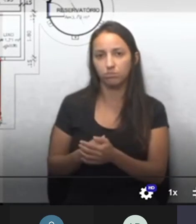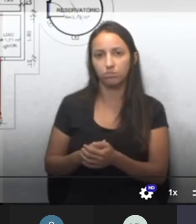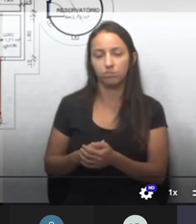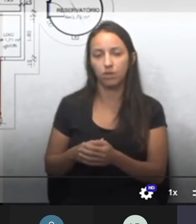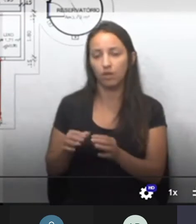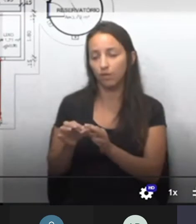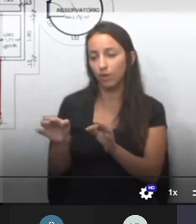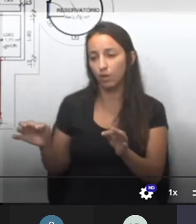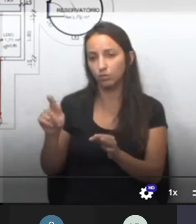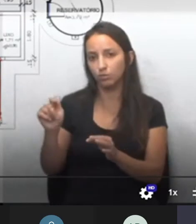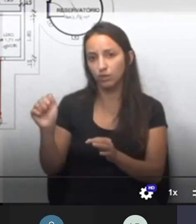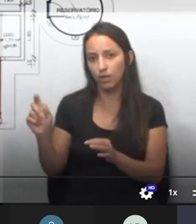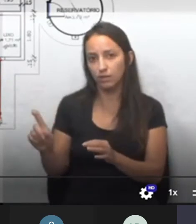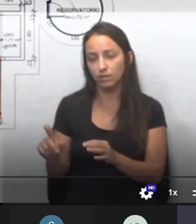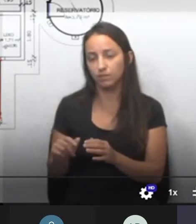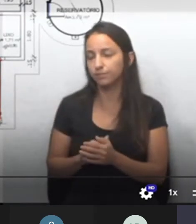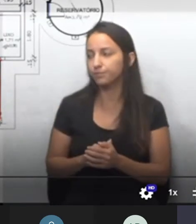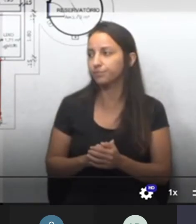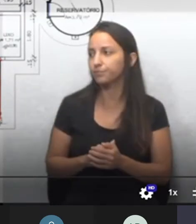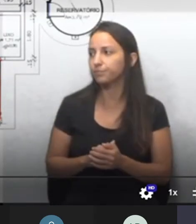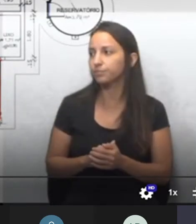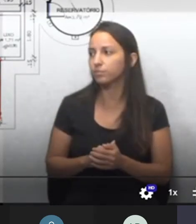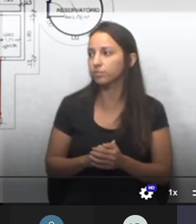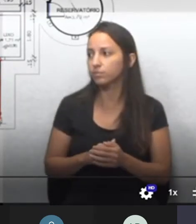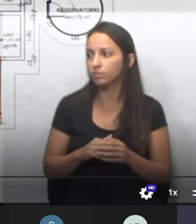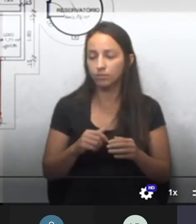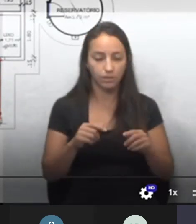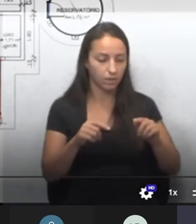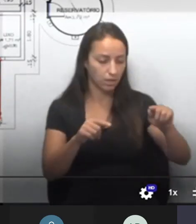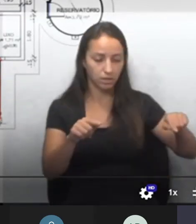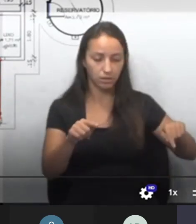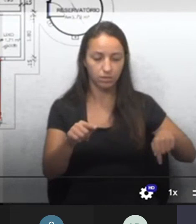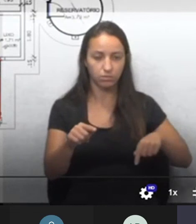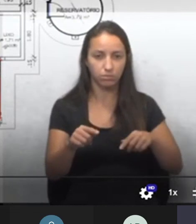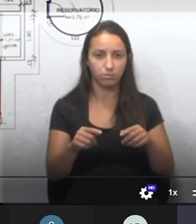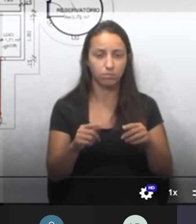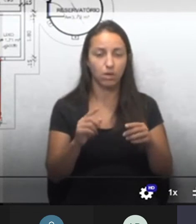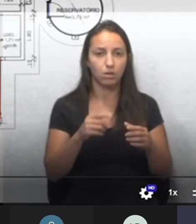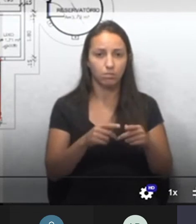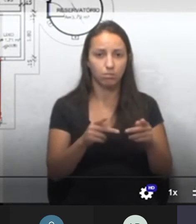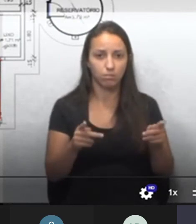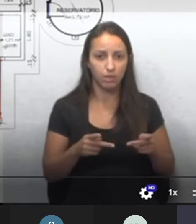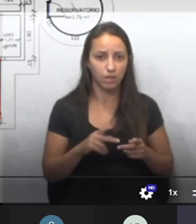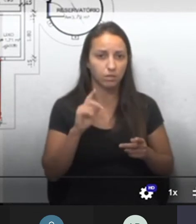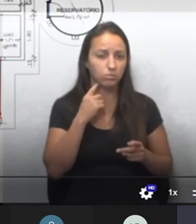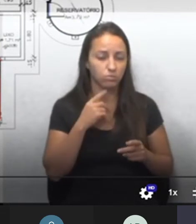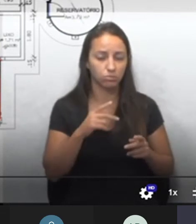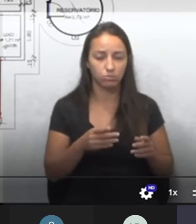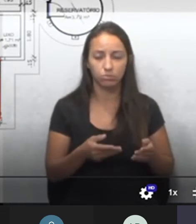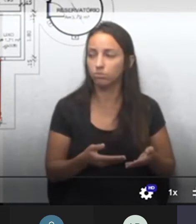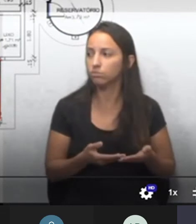longe do gás, tá ok? Aqui, entre a louça suja, aqui a lavagem de louça,